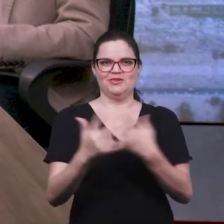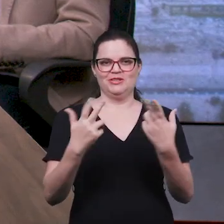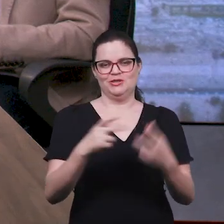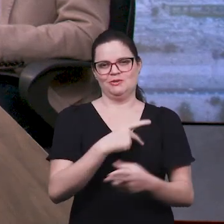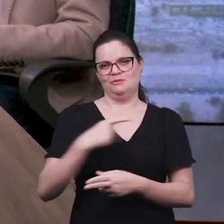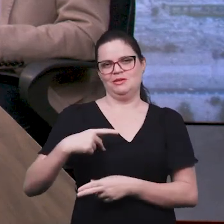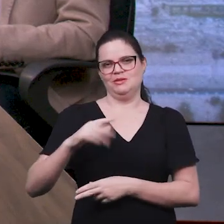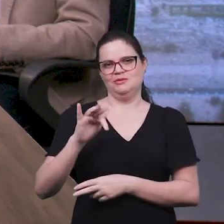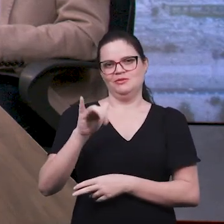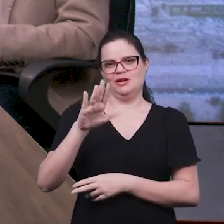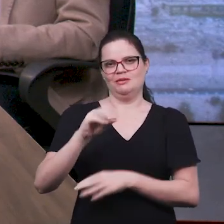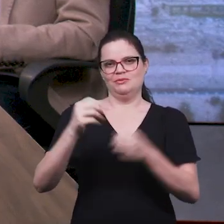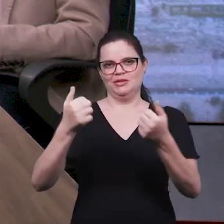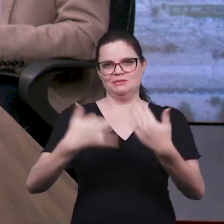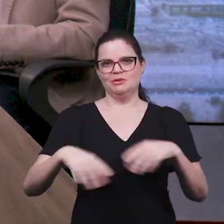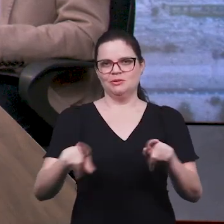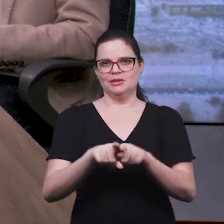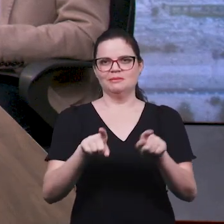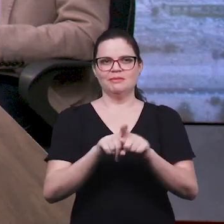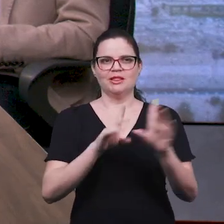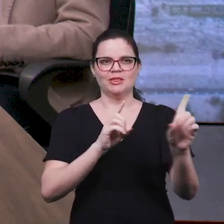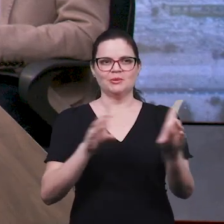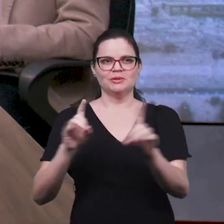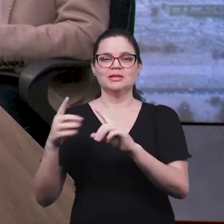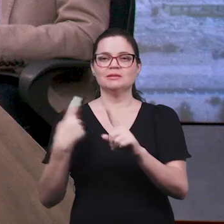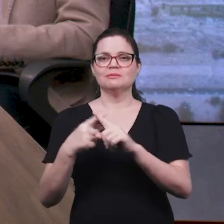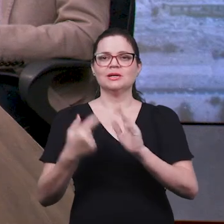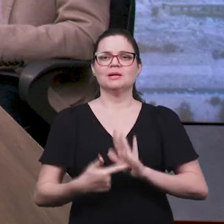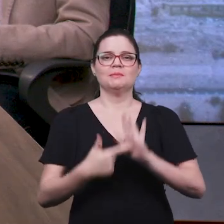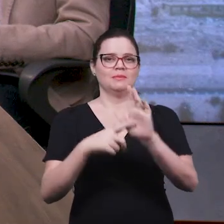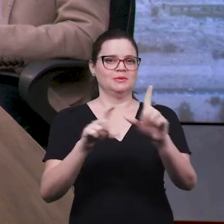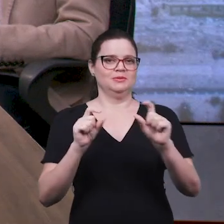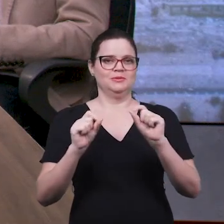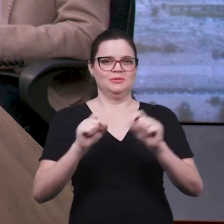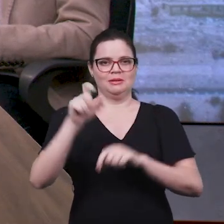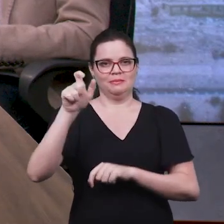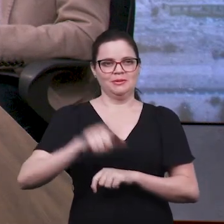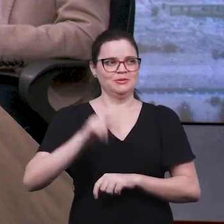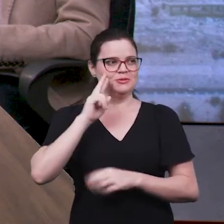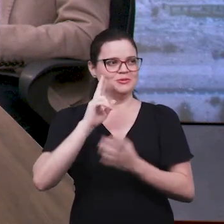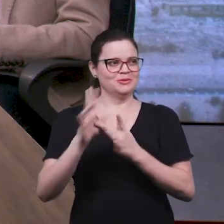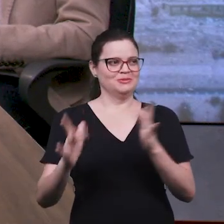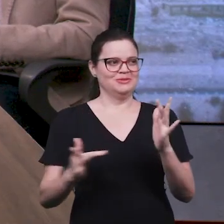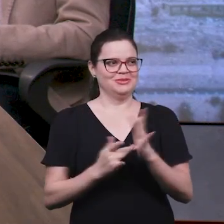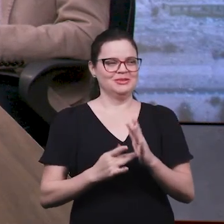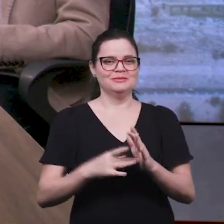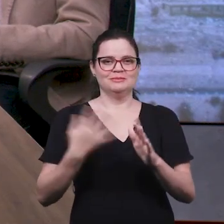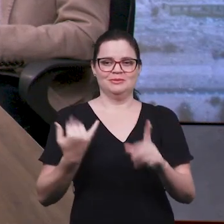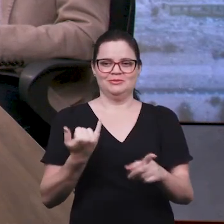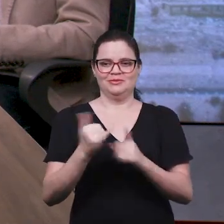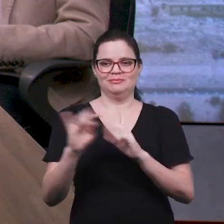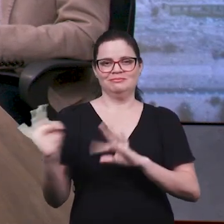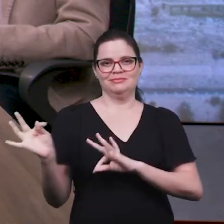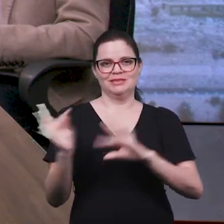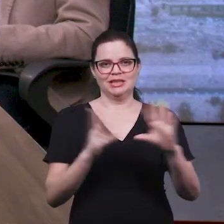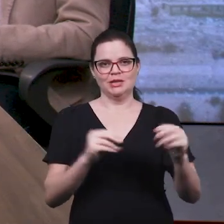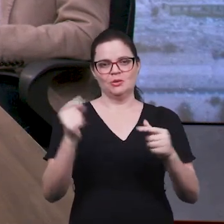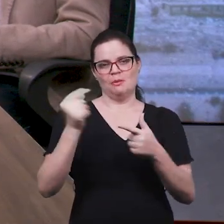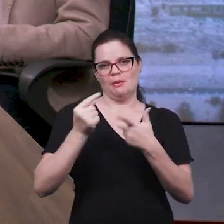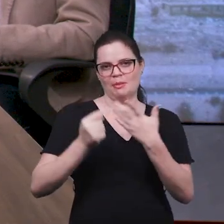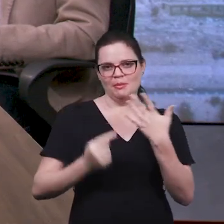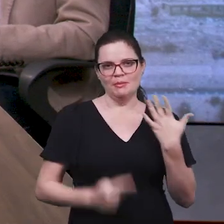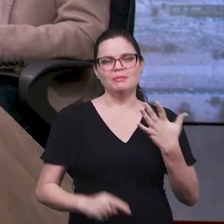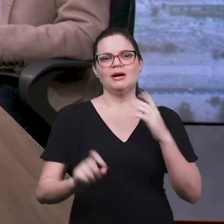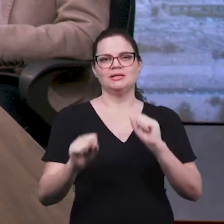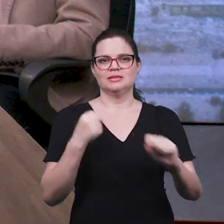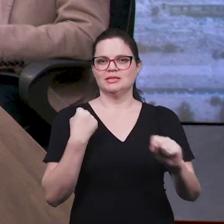disse o pastor Fábio agora há pouco, doutrinário, porque ele mostra a pessoa do Senhor Jesus profetizada em vários dos salmos,